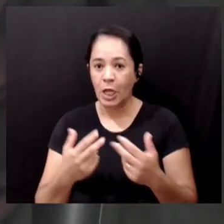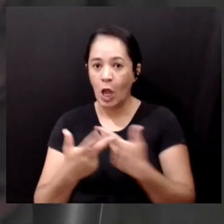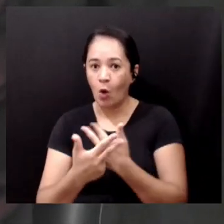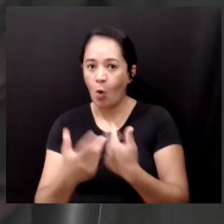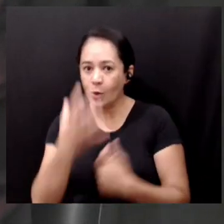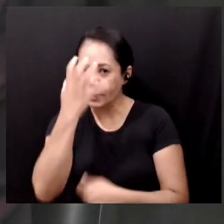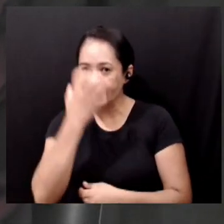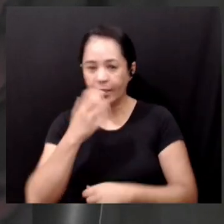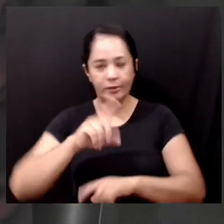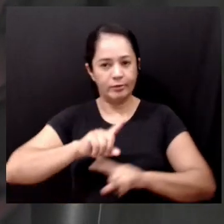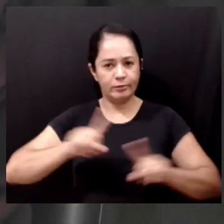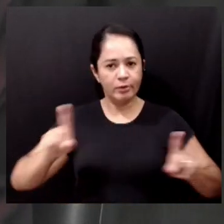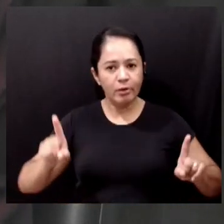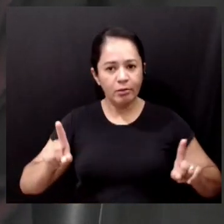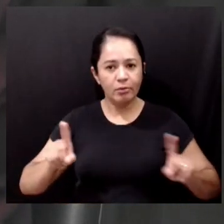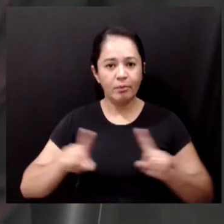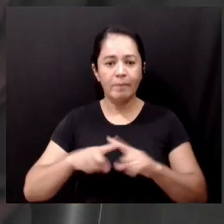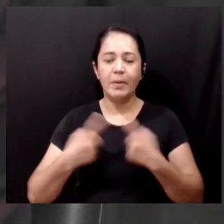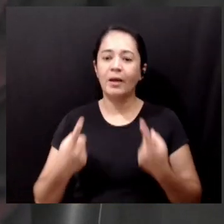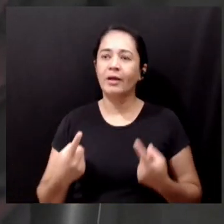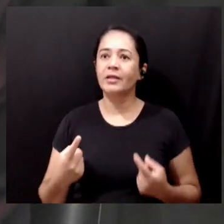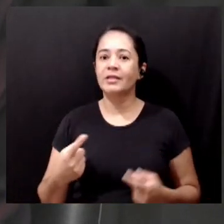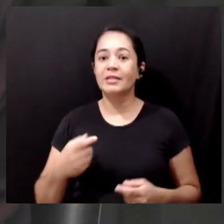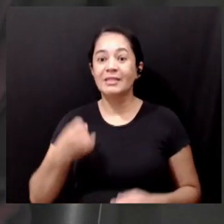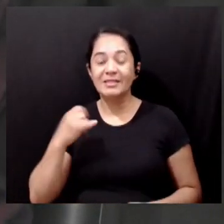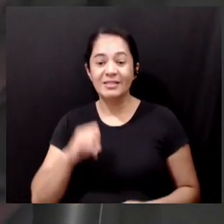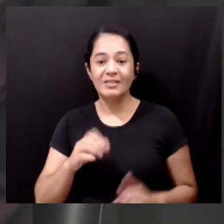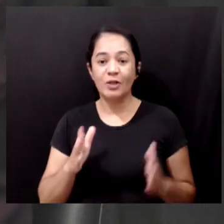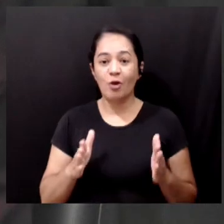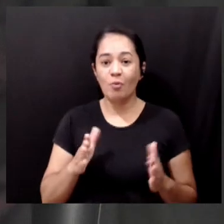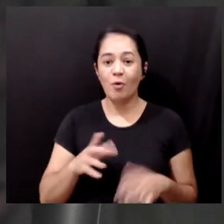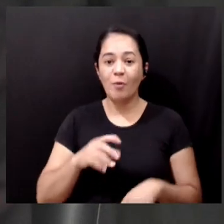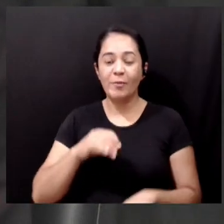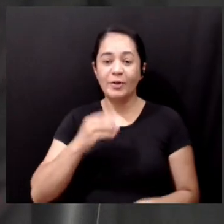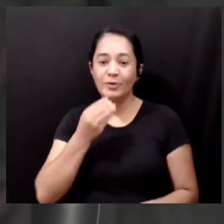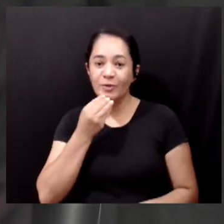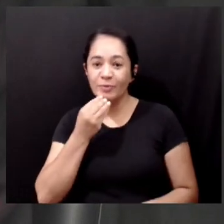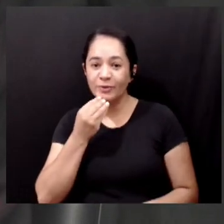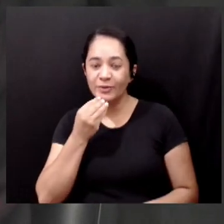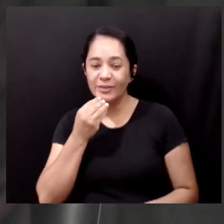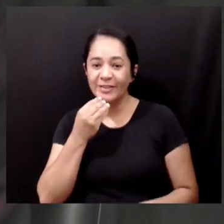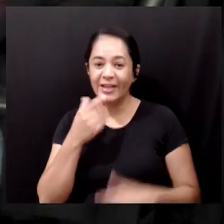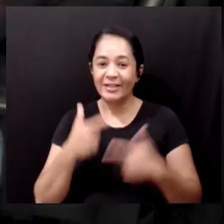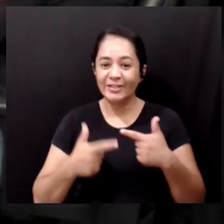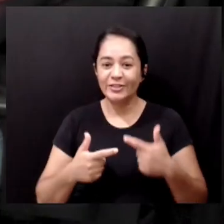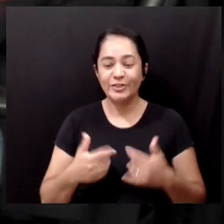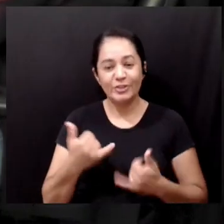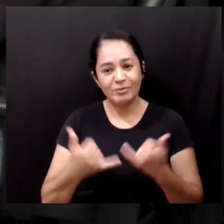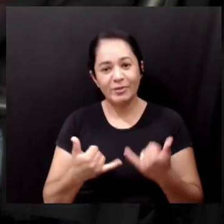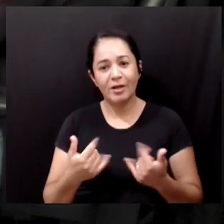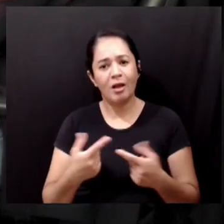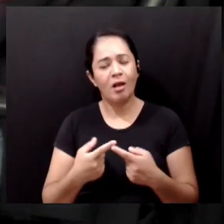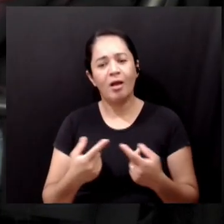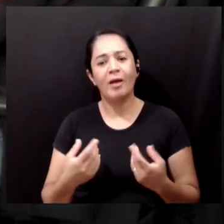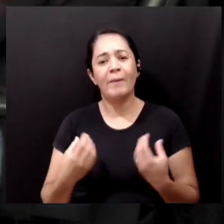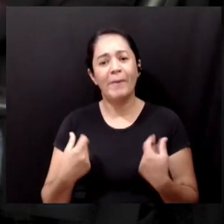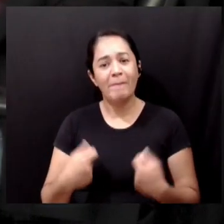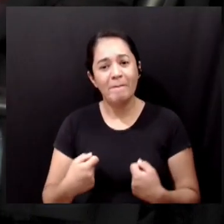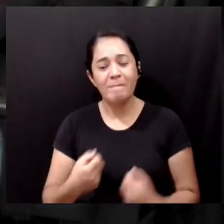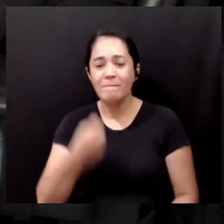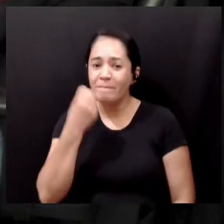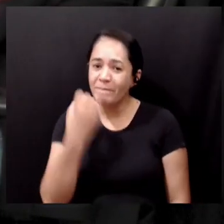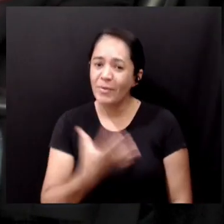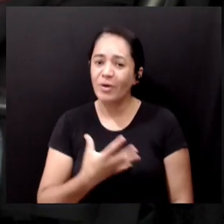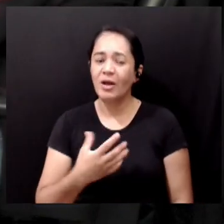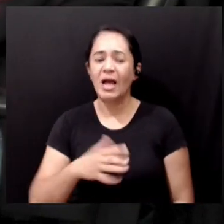momentos que tem oportunidade de ter uma descontração, por que não? sim. Por que não sorrir? Por exemplo, tem um dia difícil de trabalho,